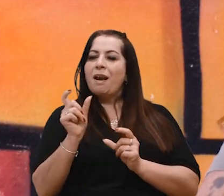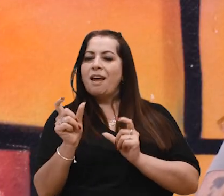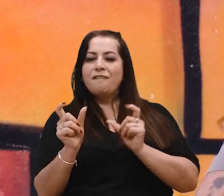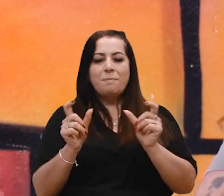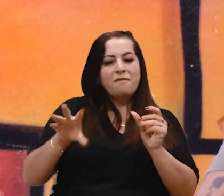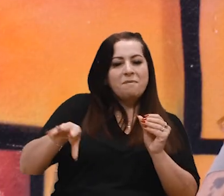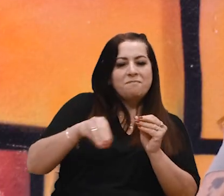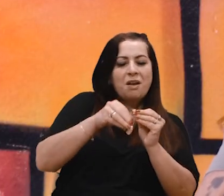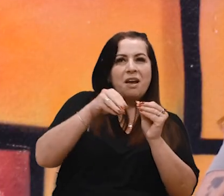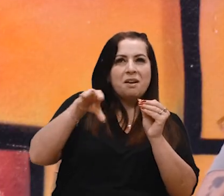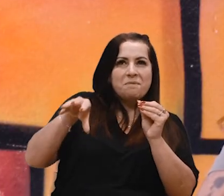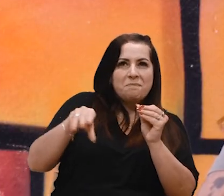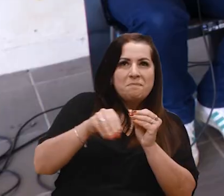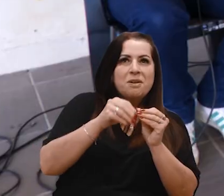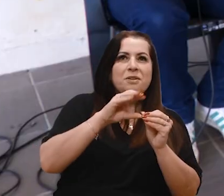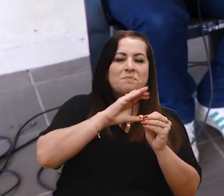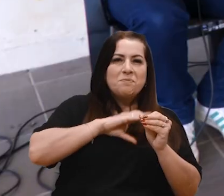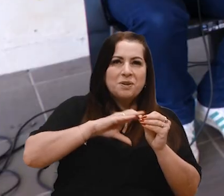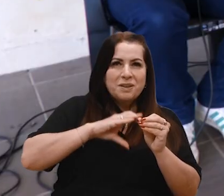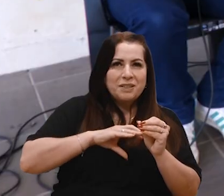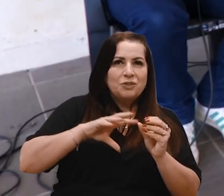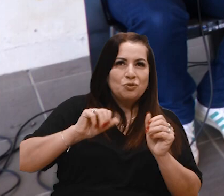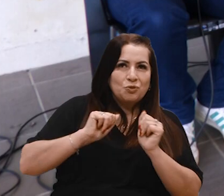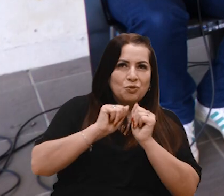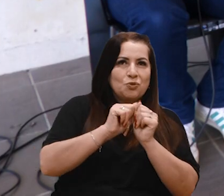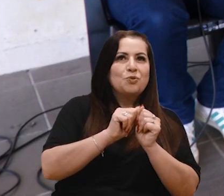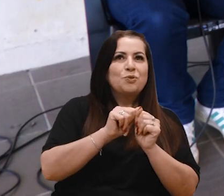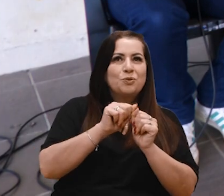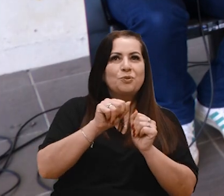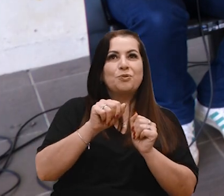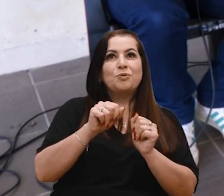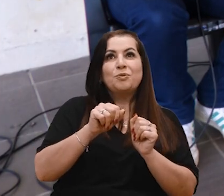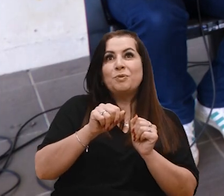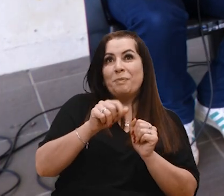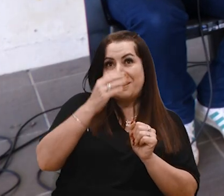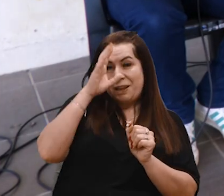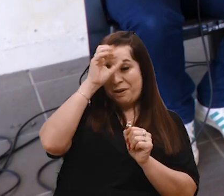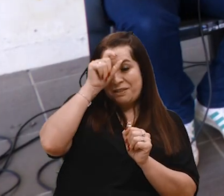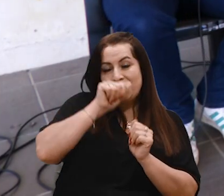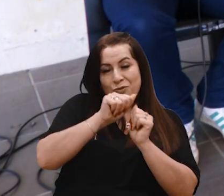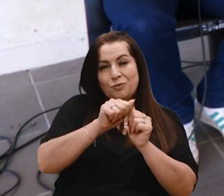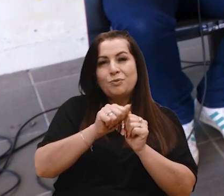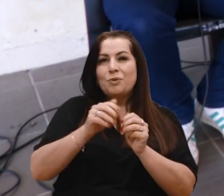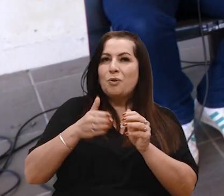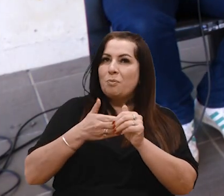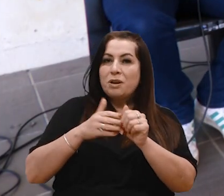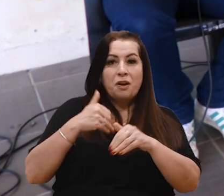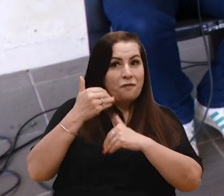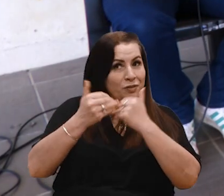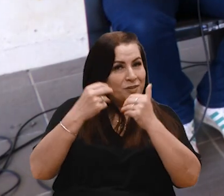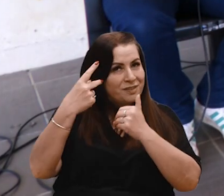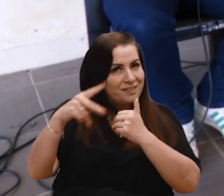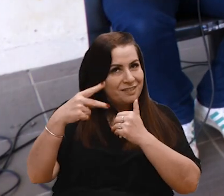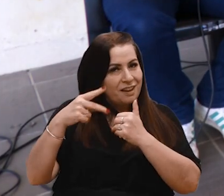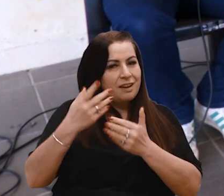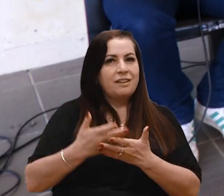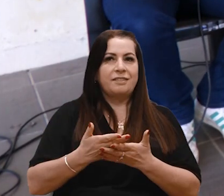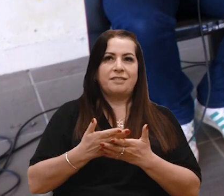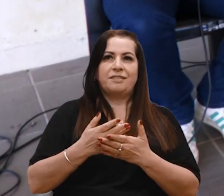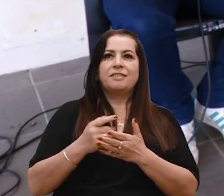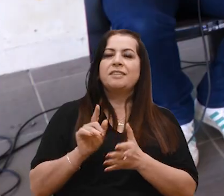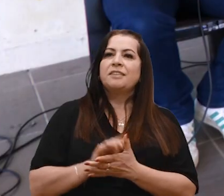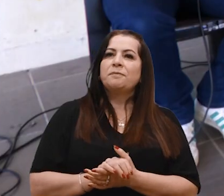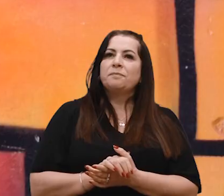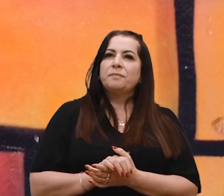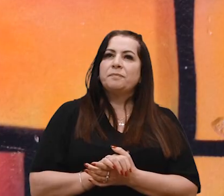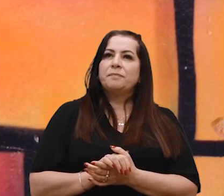o vocabulário, palavras em português vão sendo integradas ao vocabulário deles, né? A gente acompanha a evolução